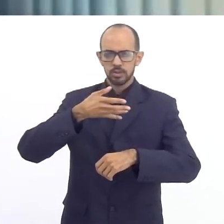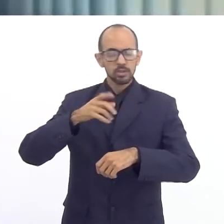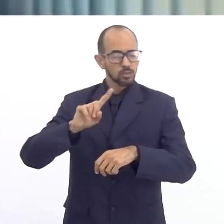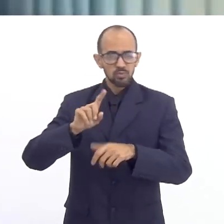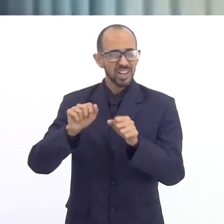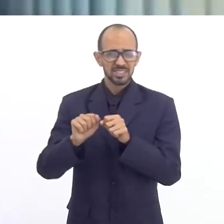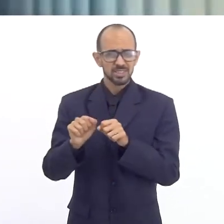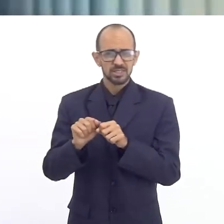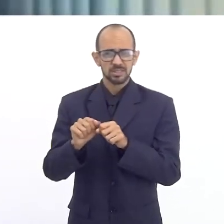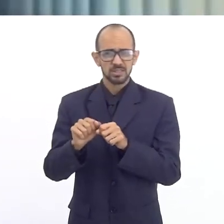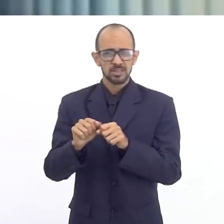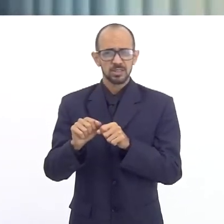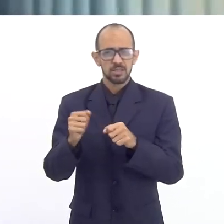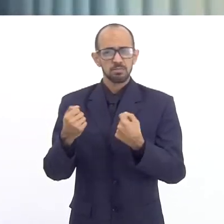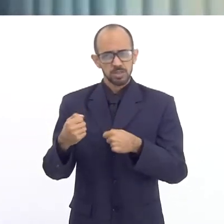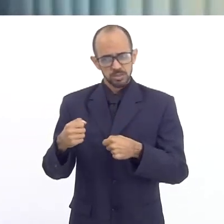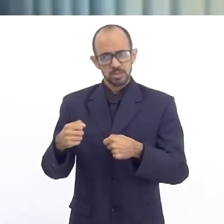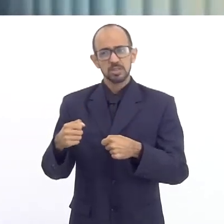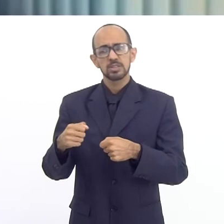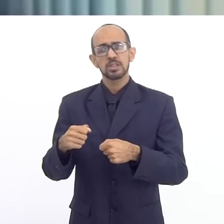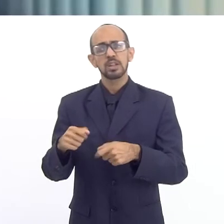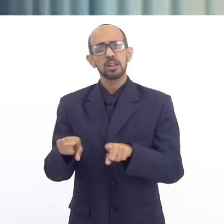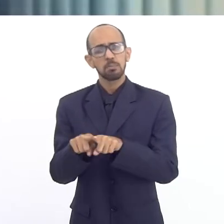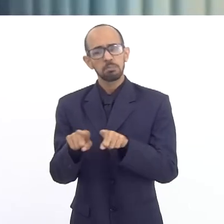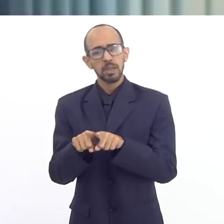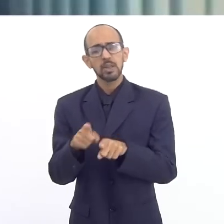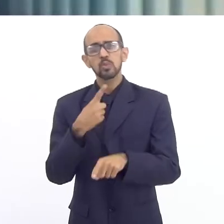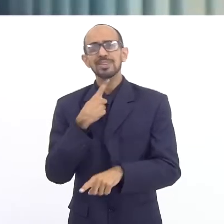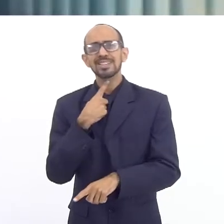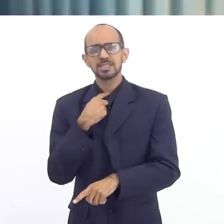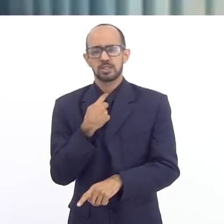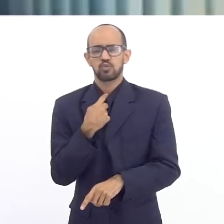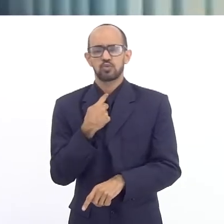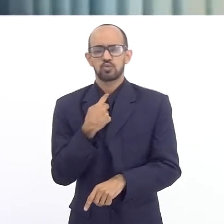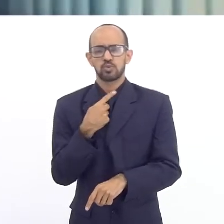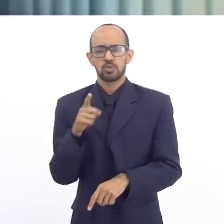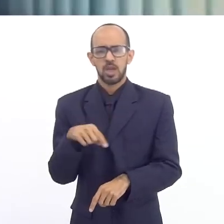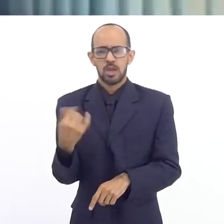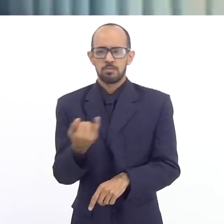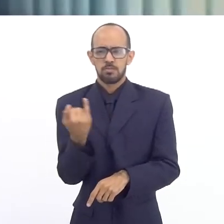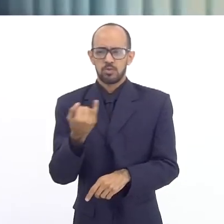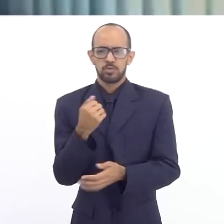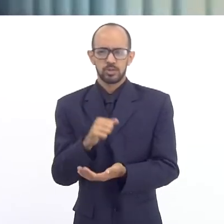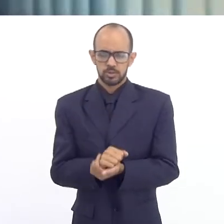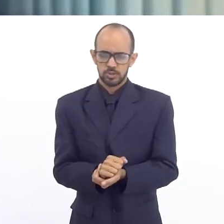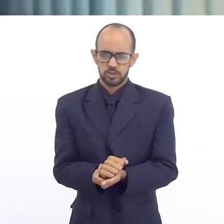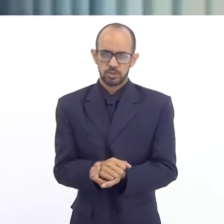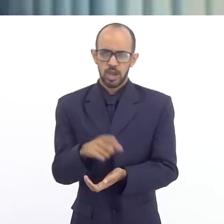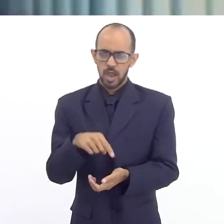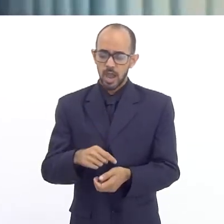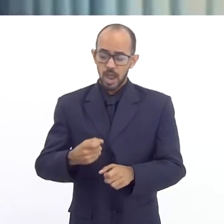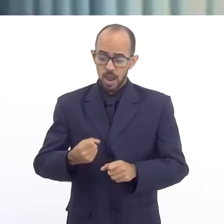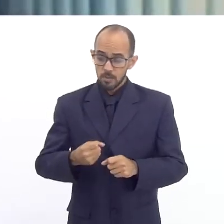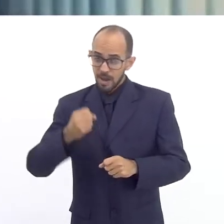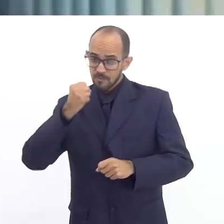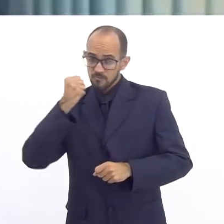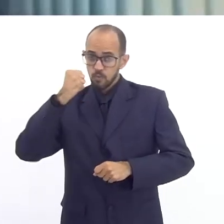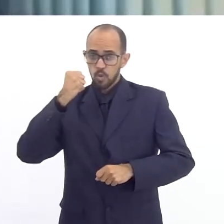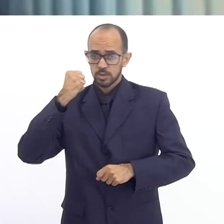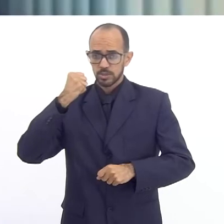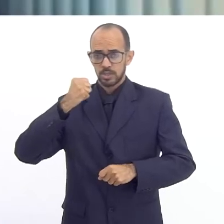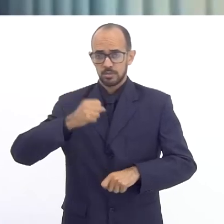mocinha, não façam isso, deixem um espaço para o desejo. O desejo é fundamental, ele é uma